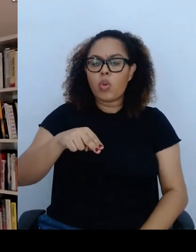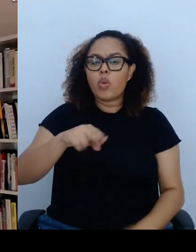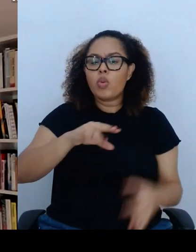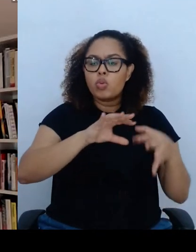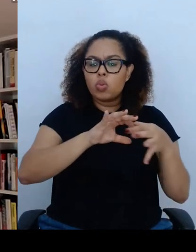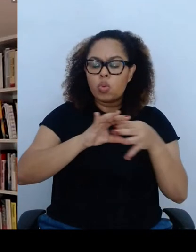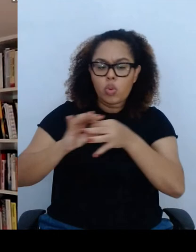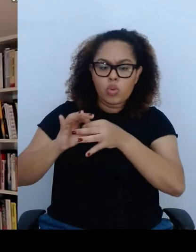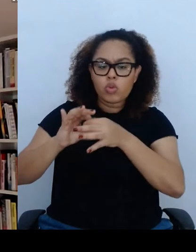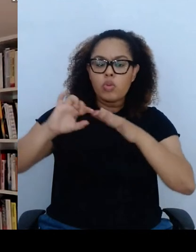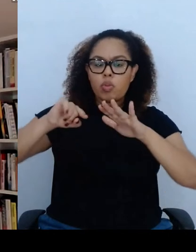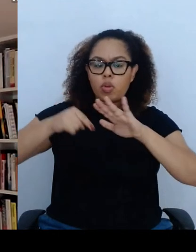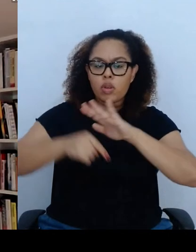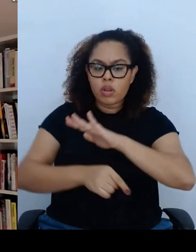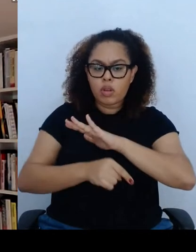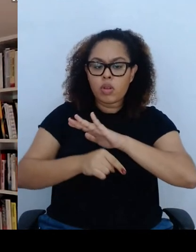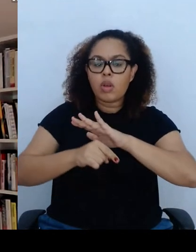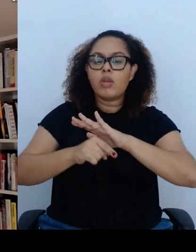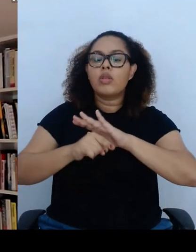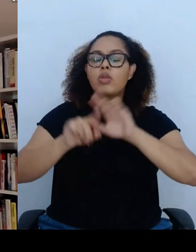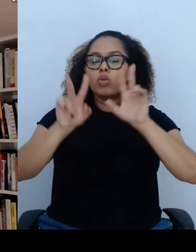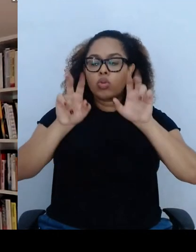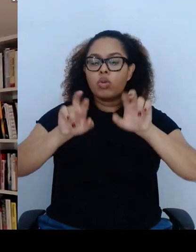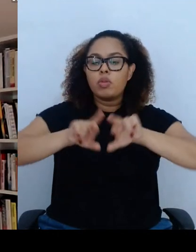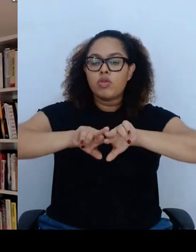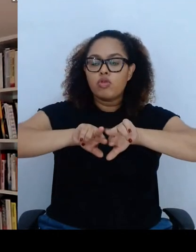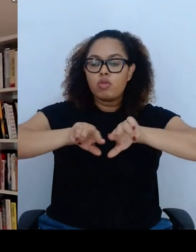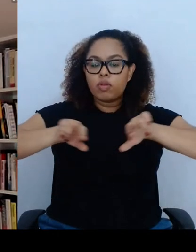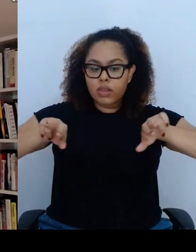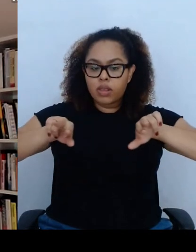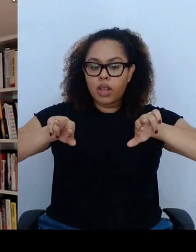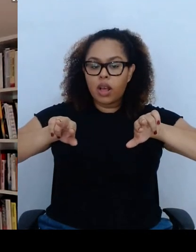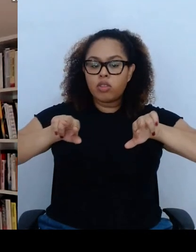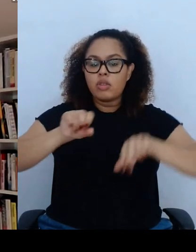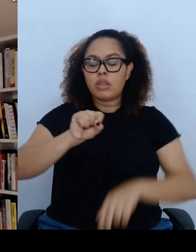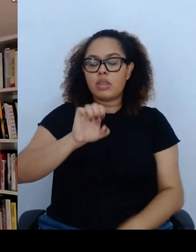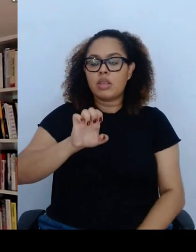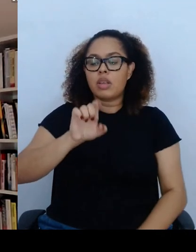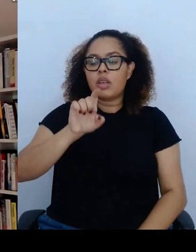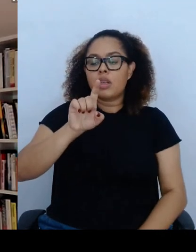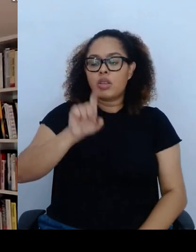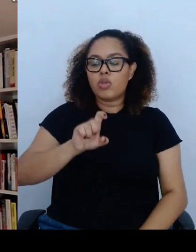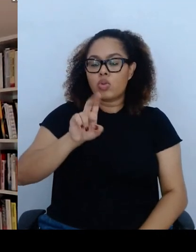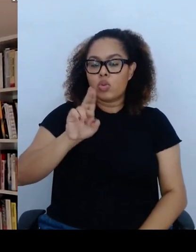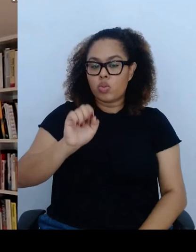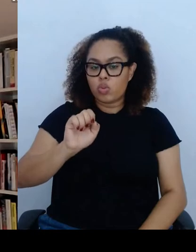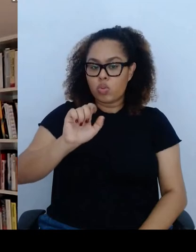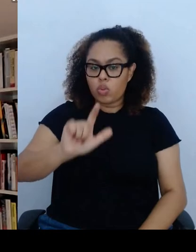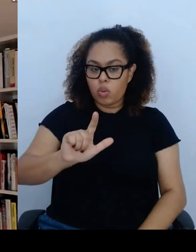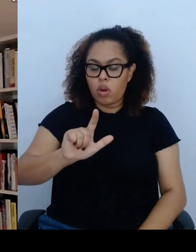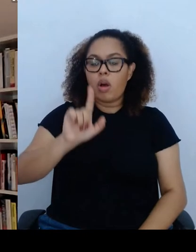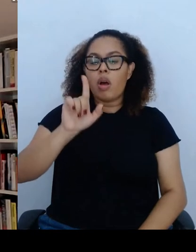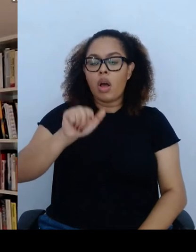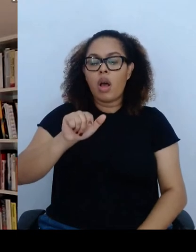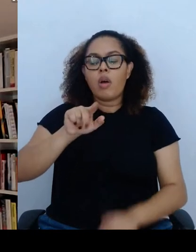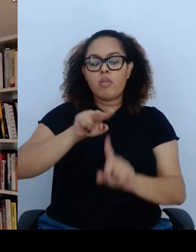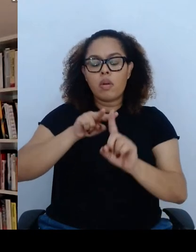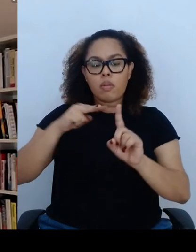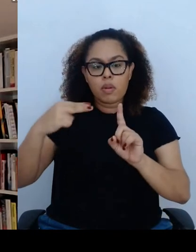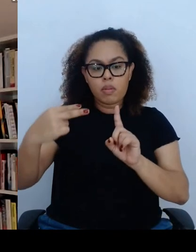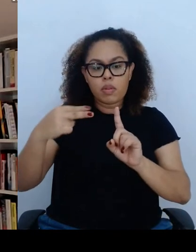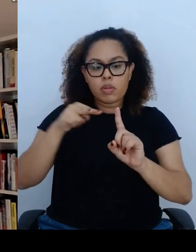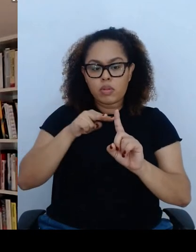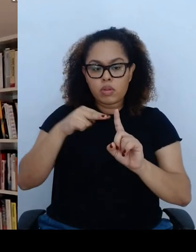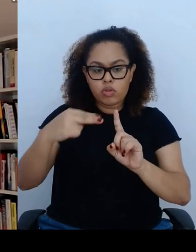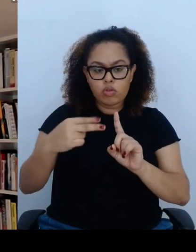tá chamando de diversidade sexual trata-se naturalmente de uma perspectiva já bastante explorada pela literatura